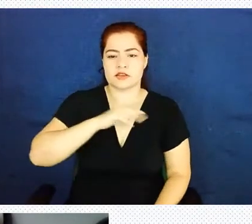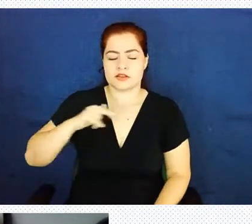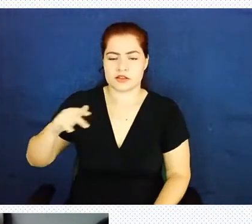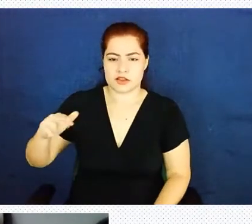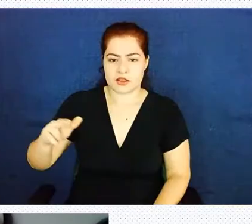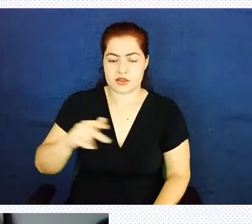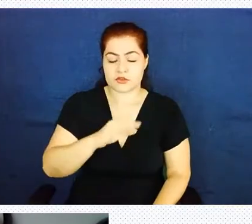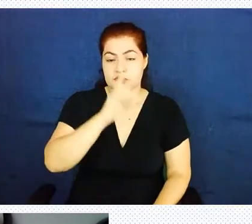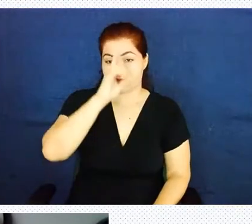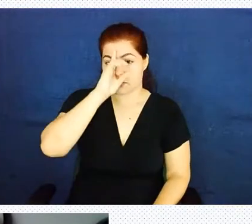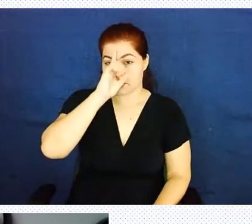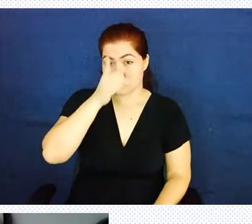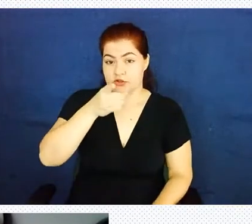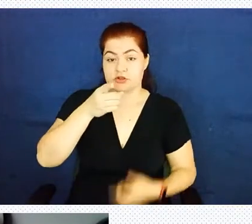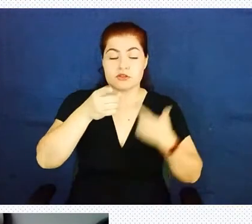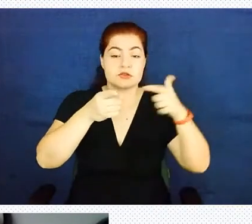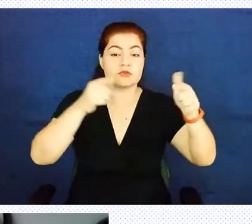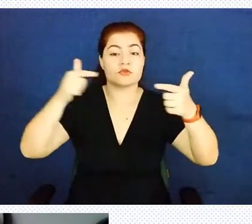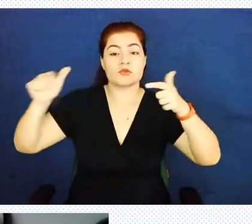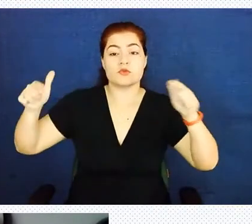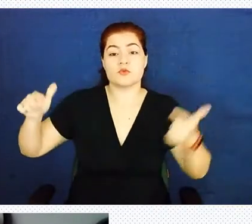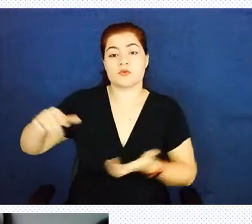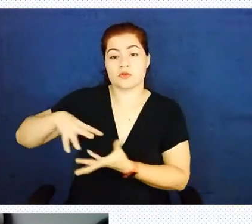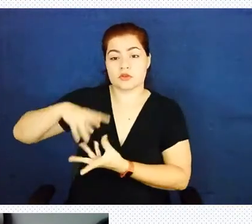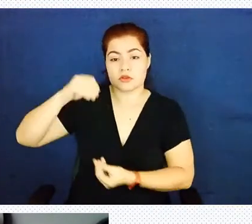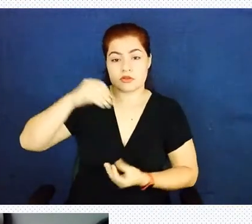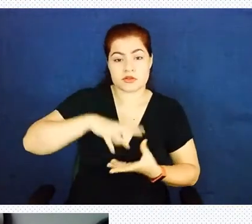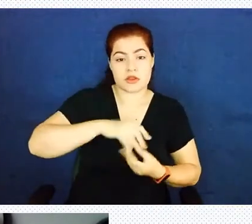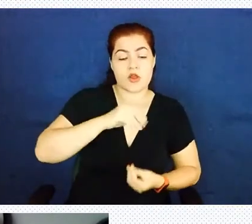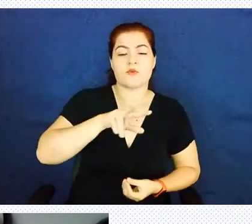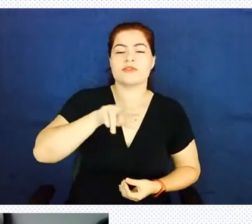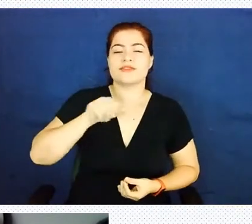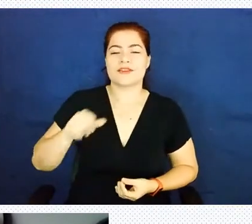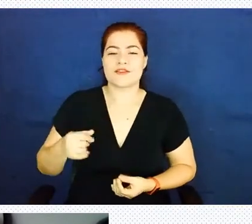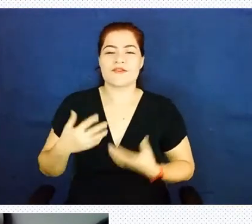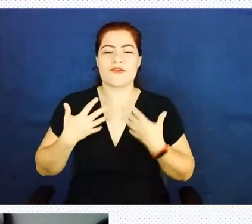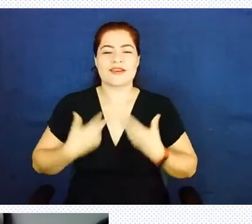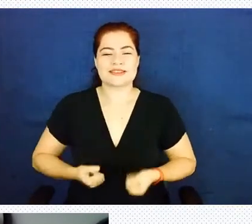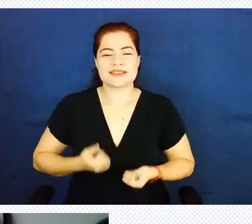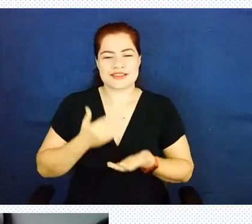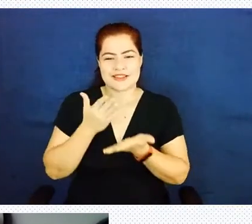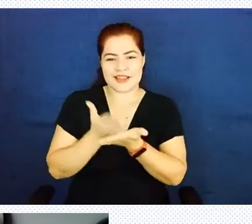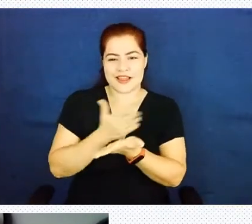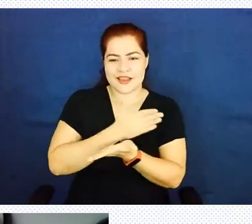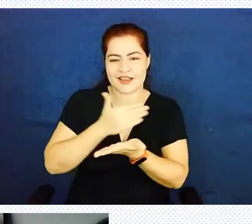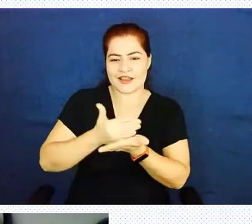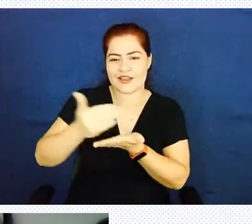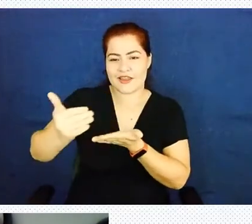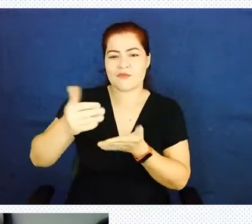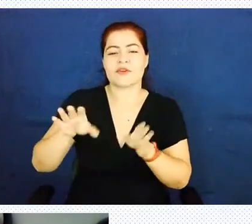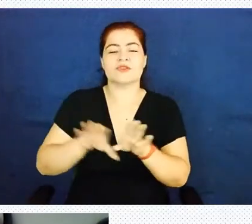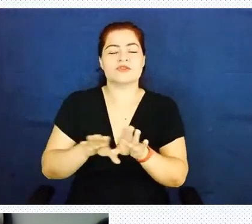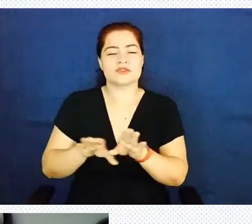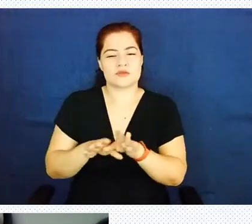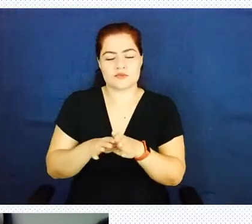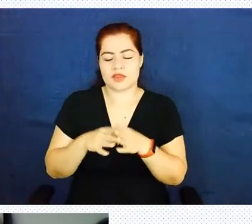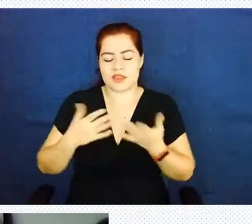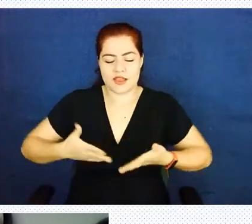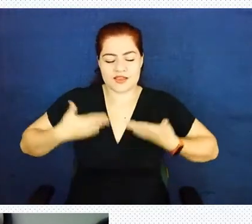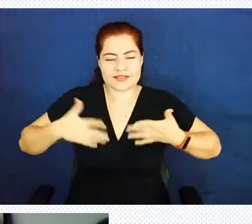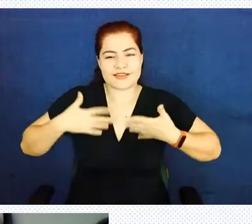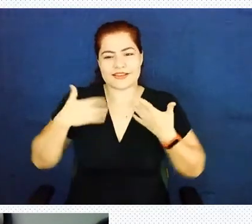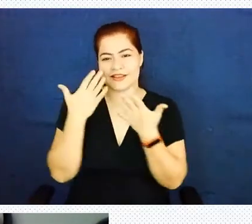na direção de outras almas que se inclinarão a repartir as alegrias da mesa. E essa mensagem